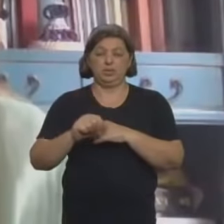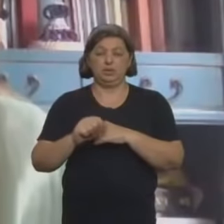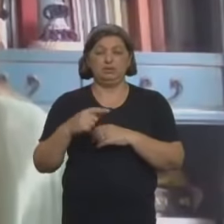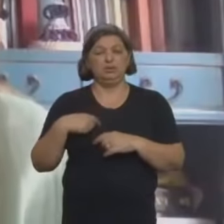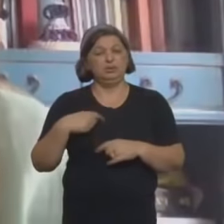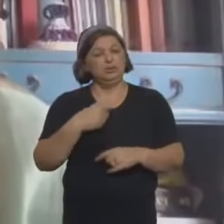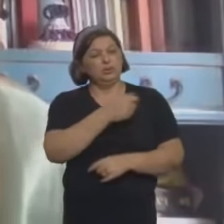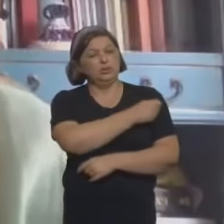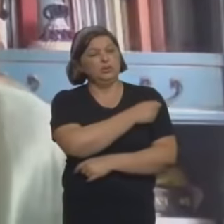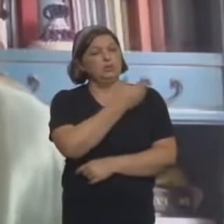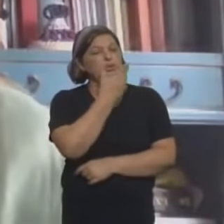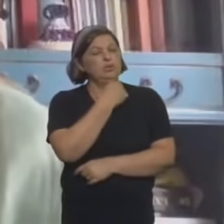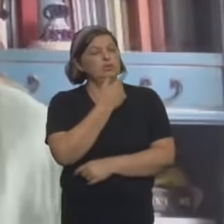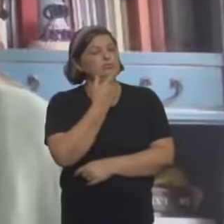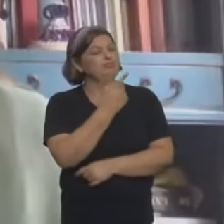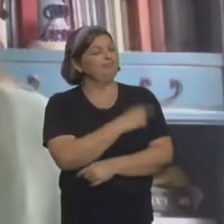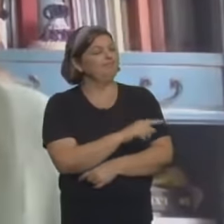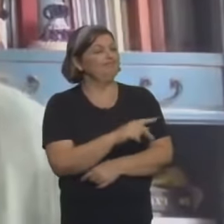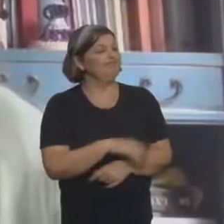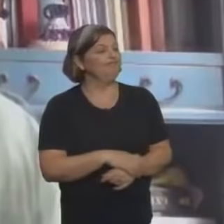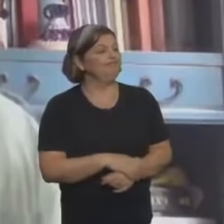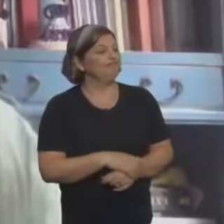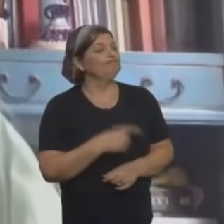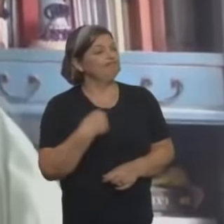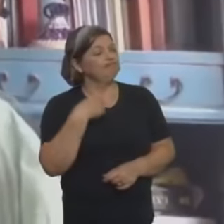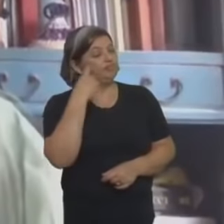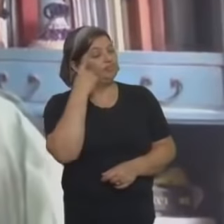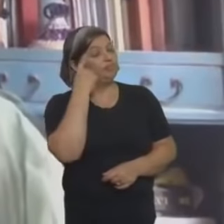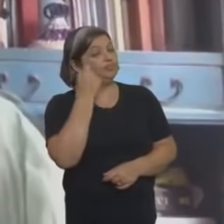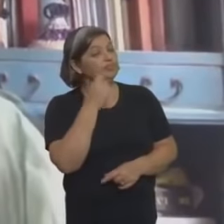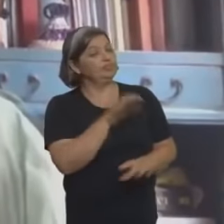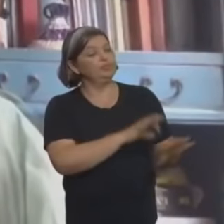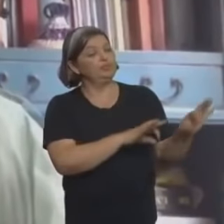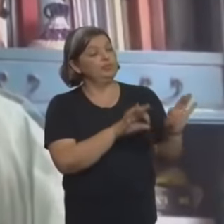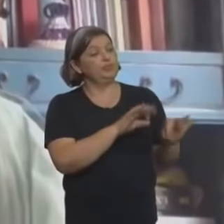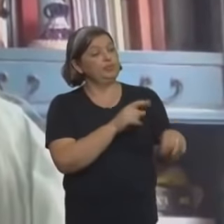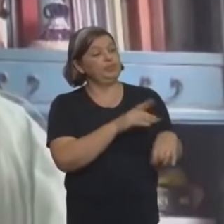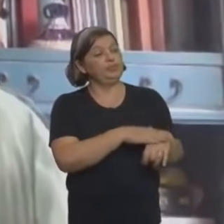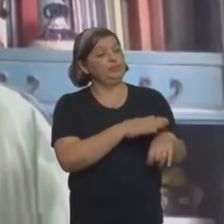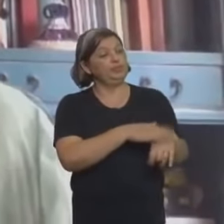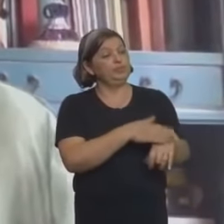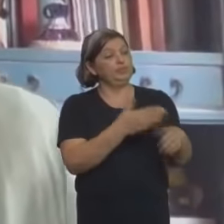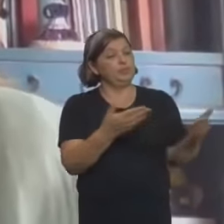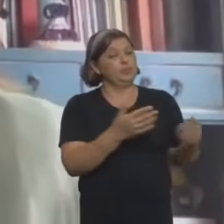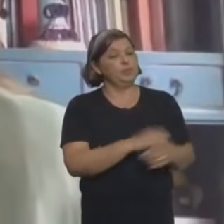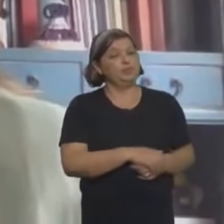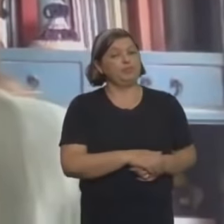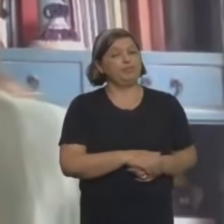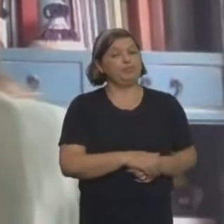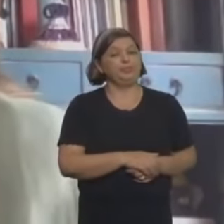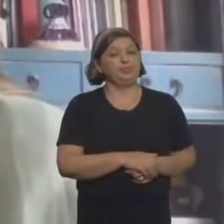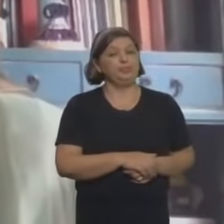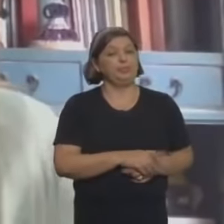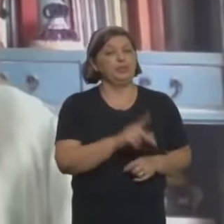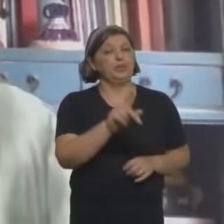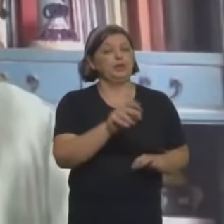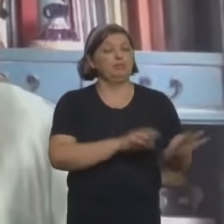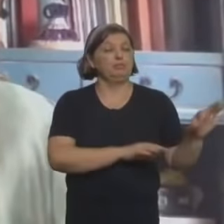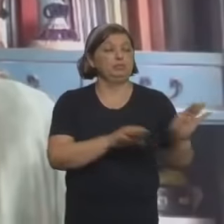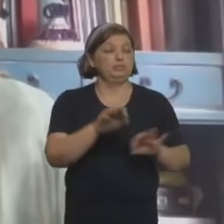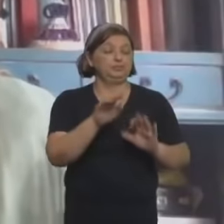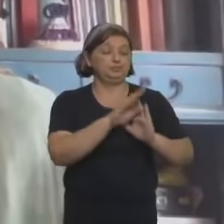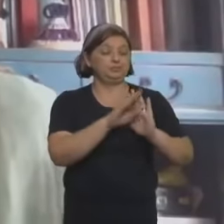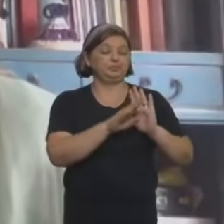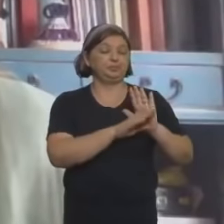falou: professor, eu tive uma ideia com esse projeto aqui que a gente está trabalhando. No caso, era o programa Compasso, mas